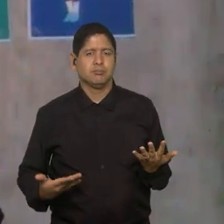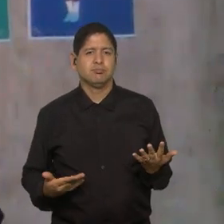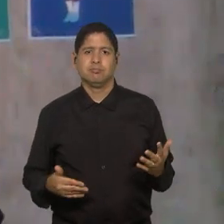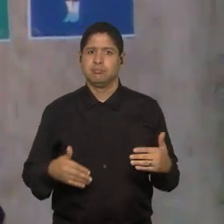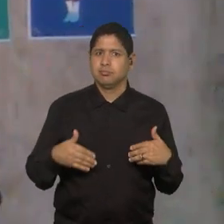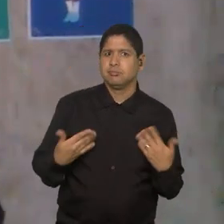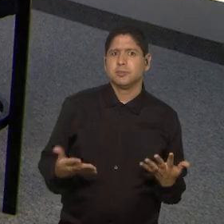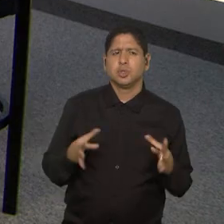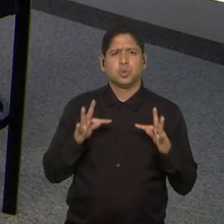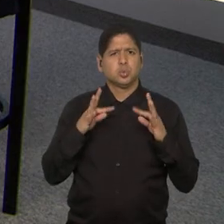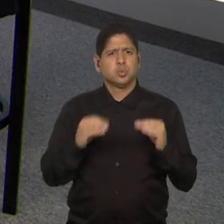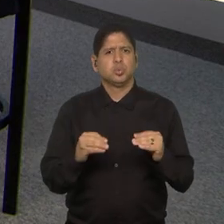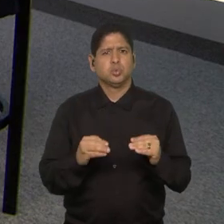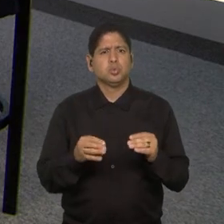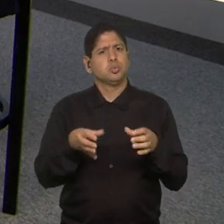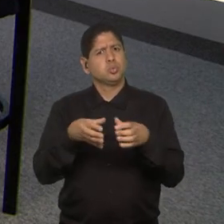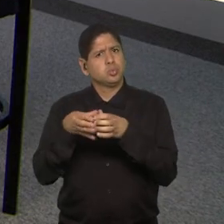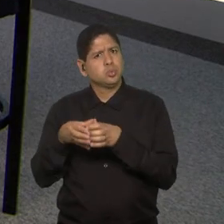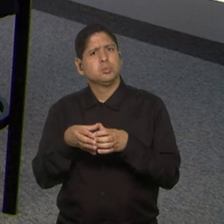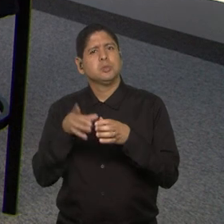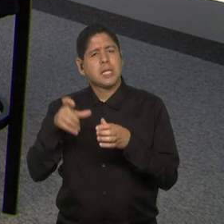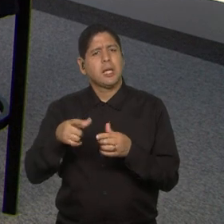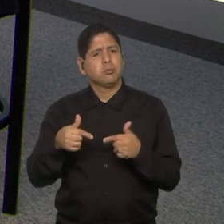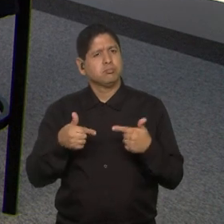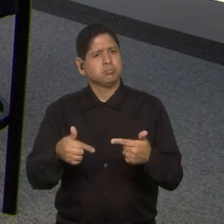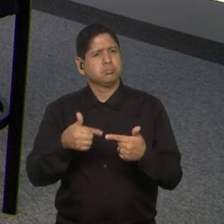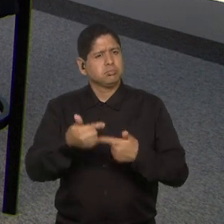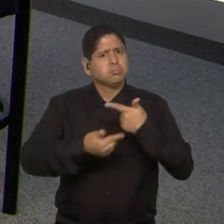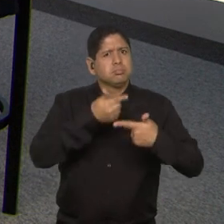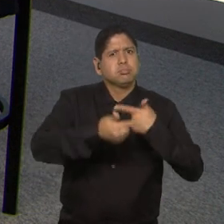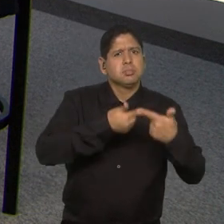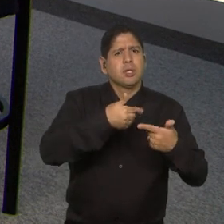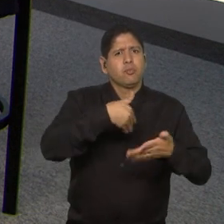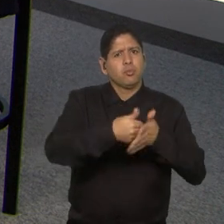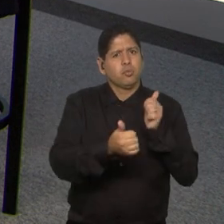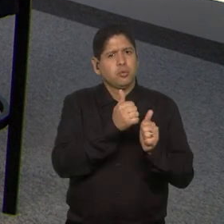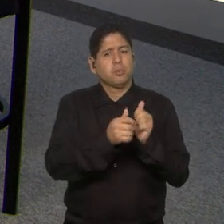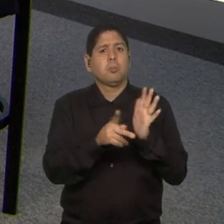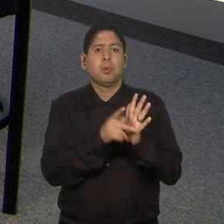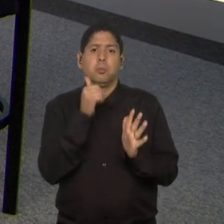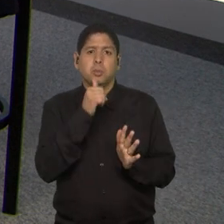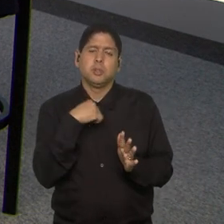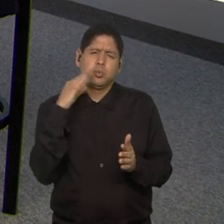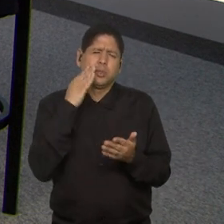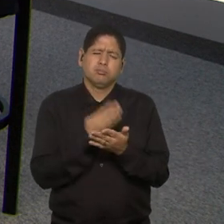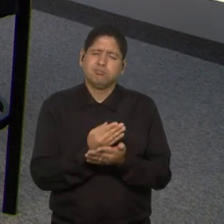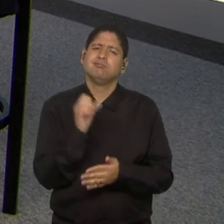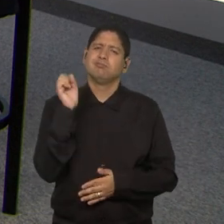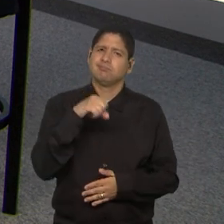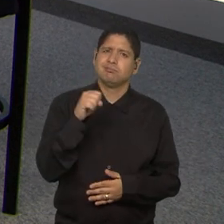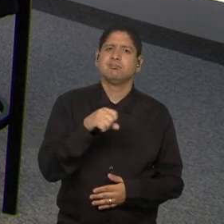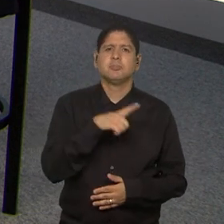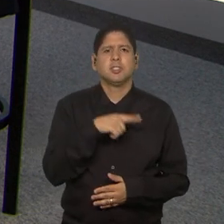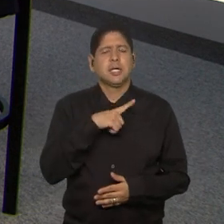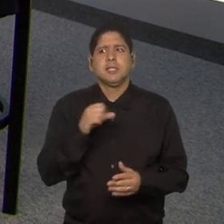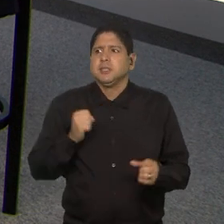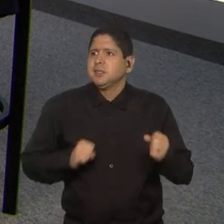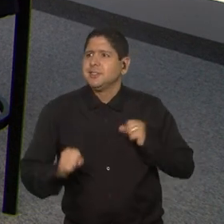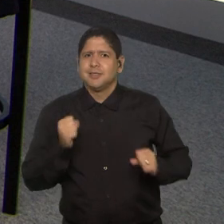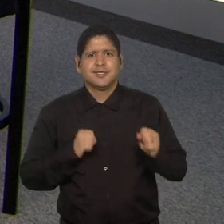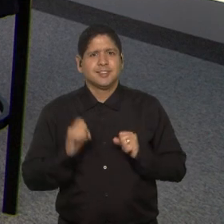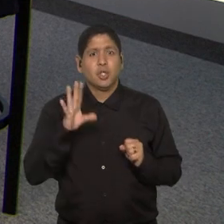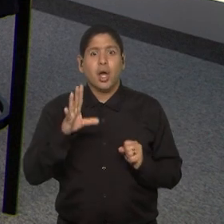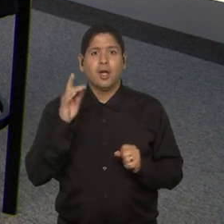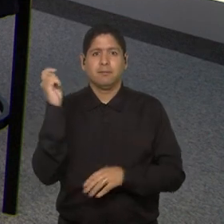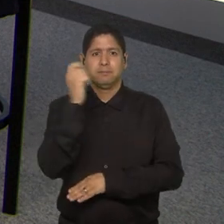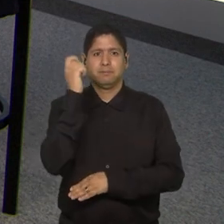todos os agentes que são envolvidos aí no futebol feminino. Portanto, acredito que sim, estamos na torcida não só